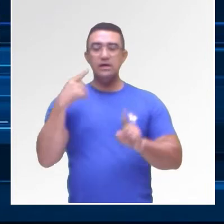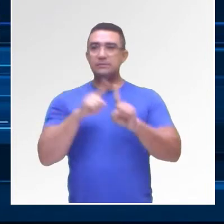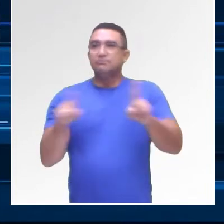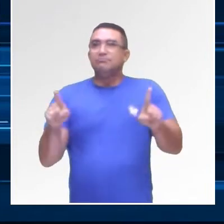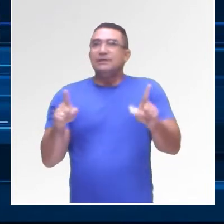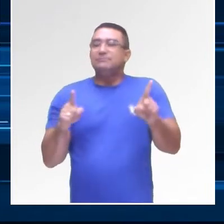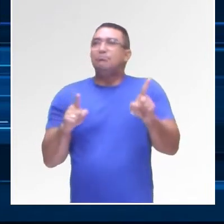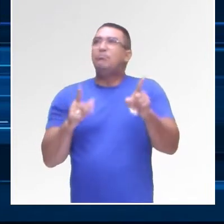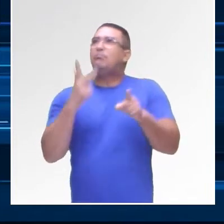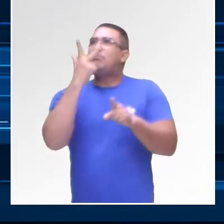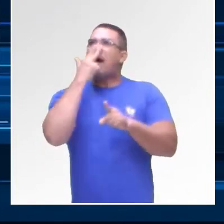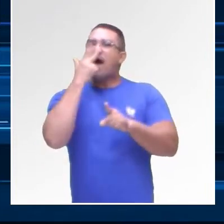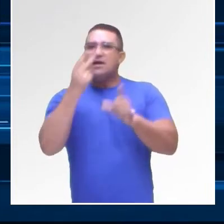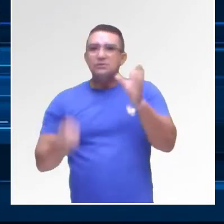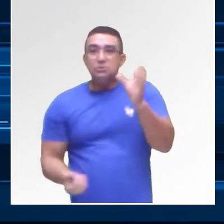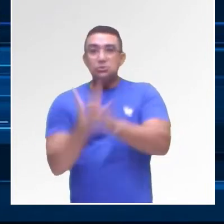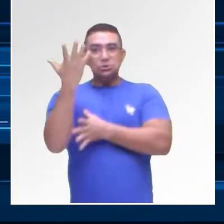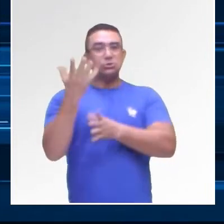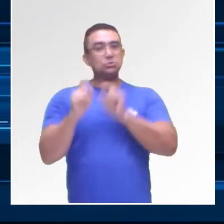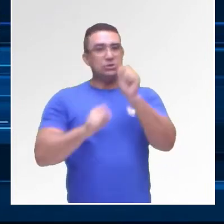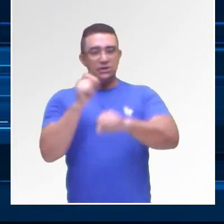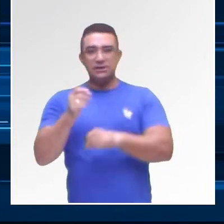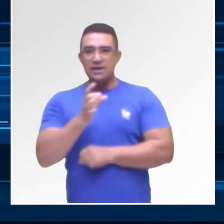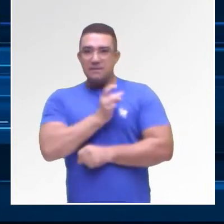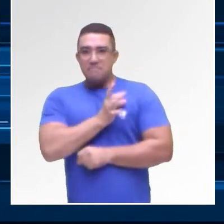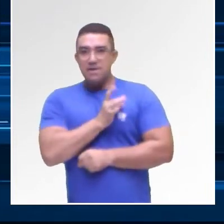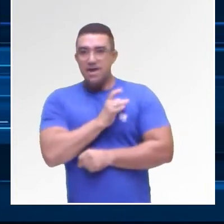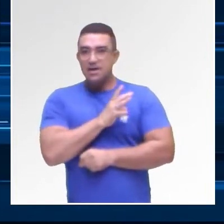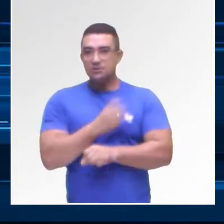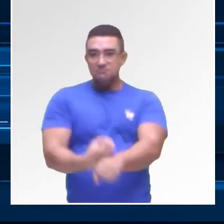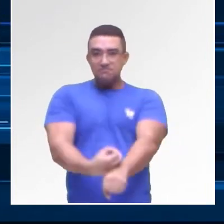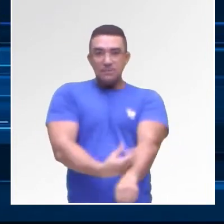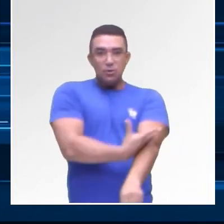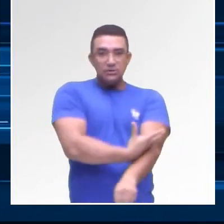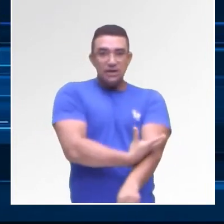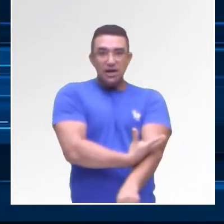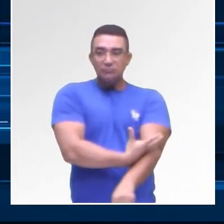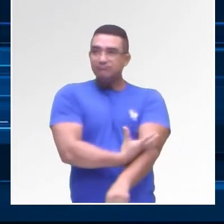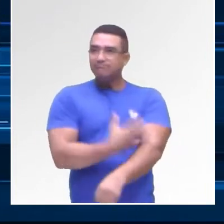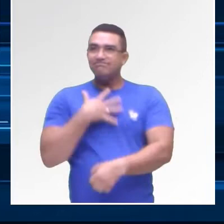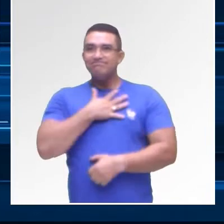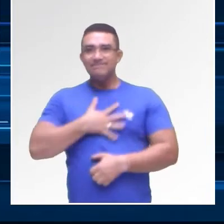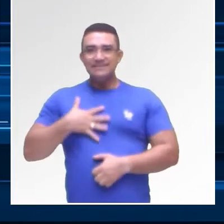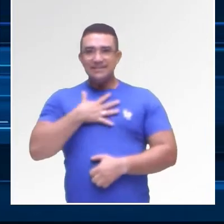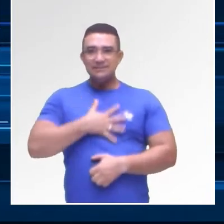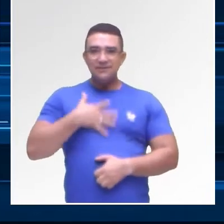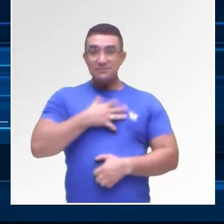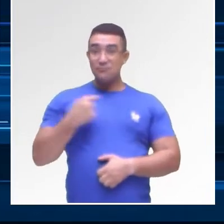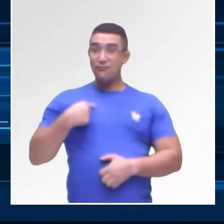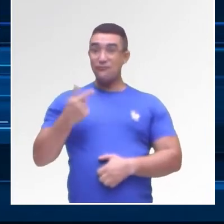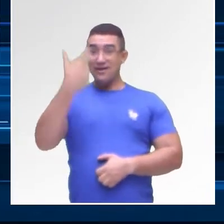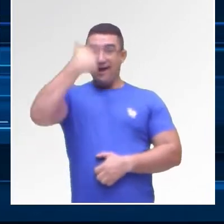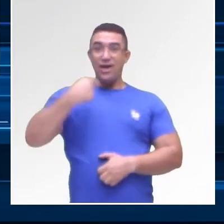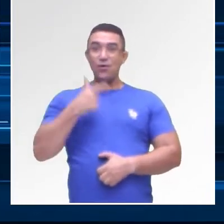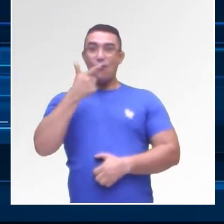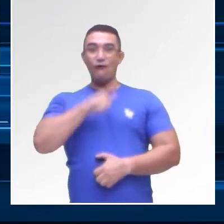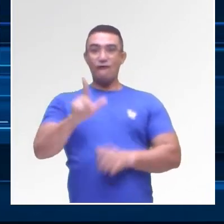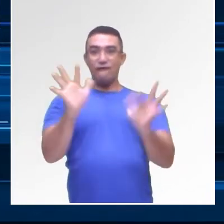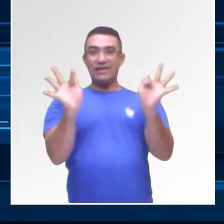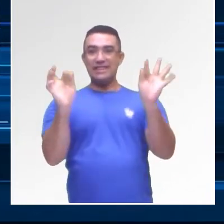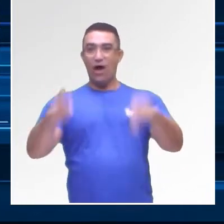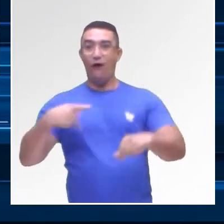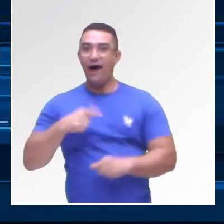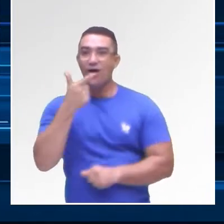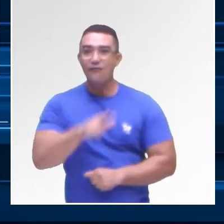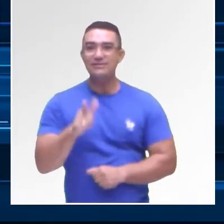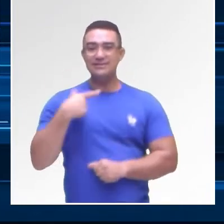uma emoção de medo e, ao mesmo tempo, a satisfação de ter derrotado esse medo lá no final. Isso faz